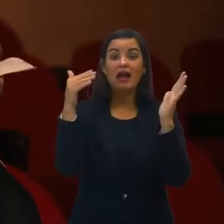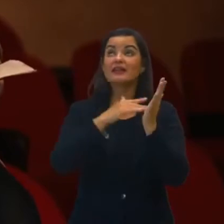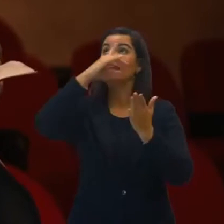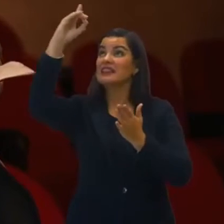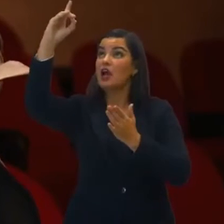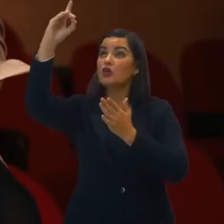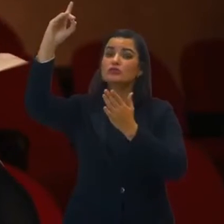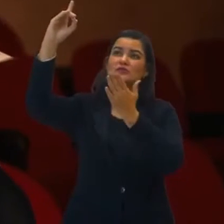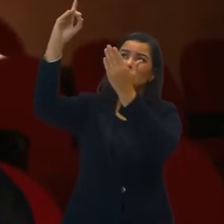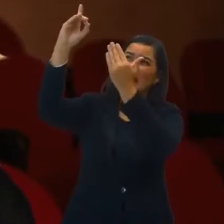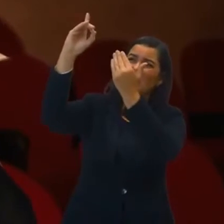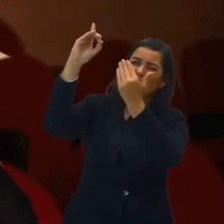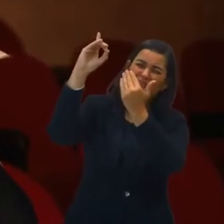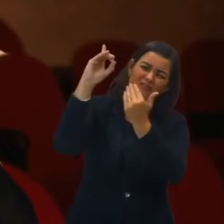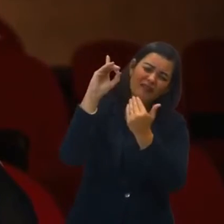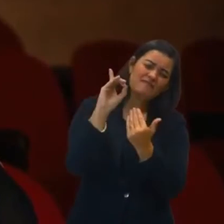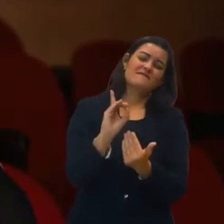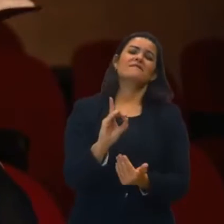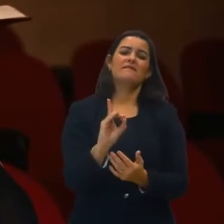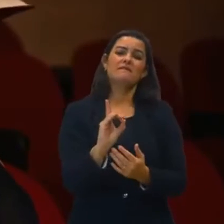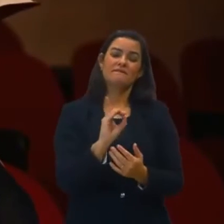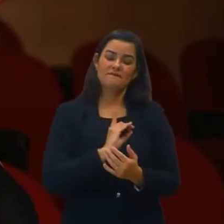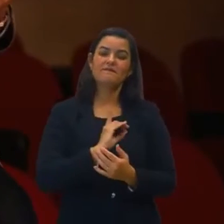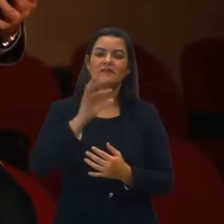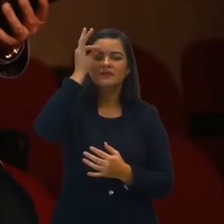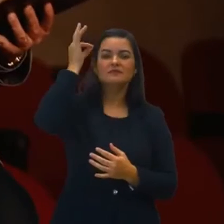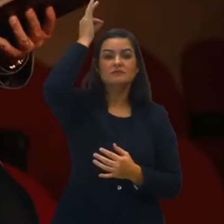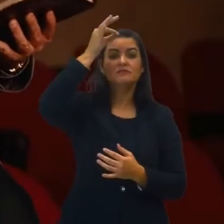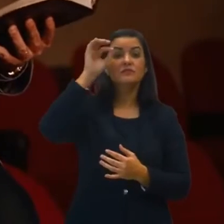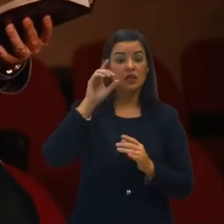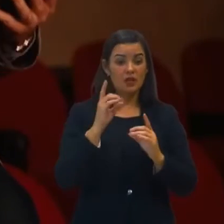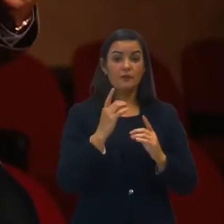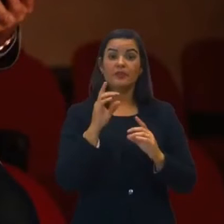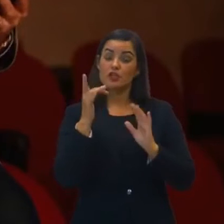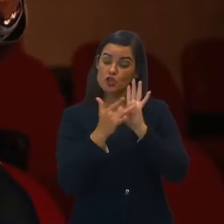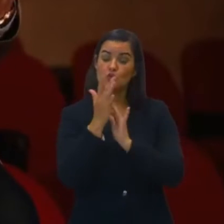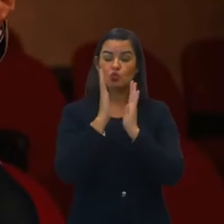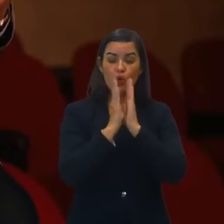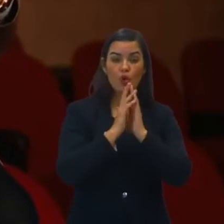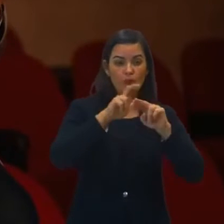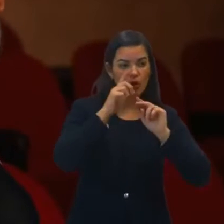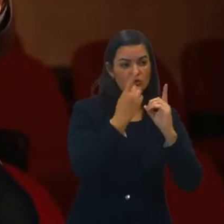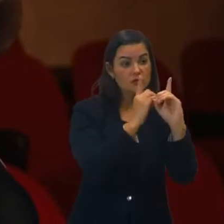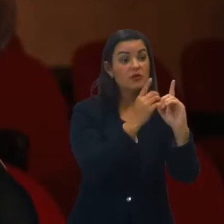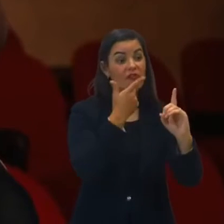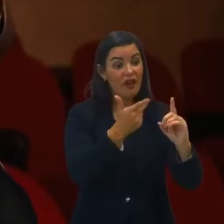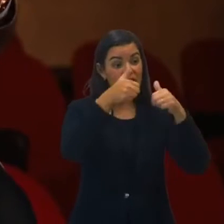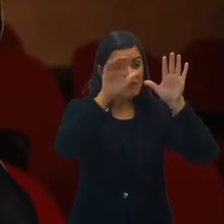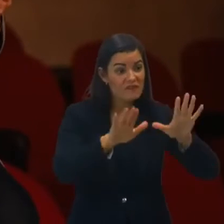desça. Foi esta a orientação de Jesus para os seus discípulos: permanecei na cidade até que do alto